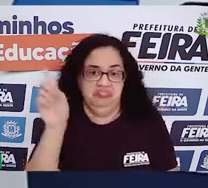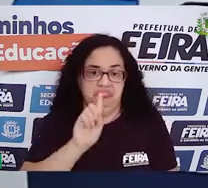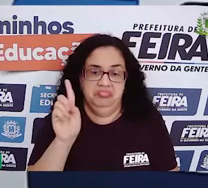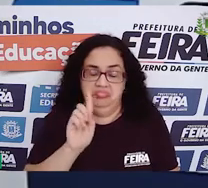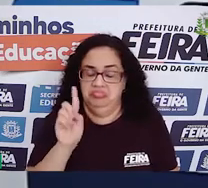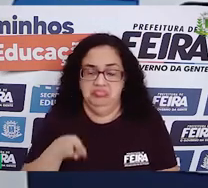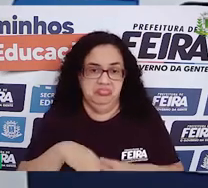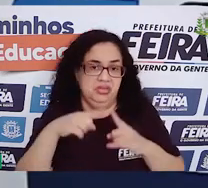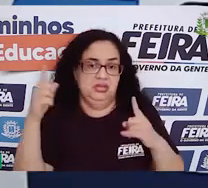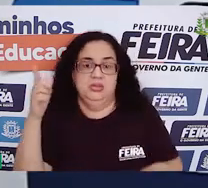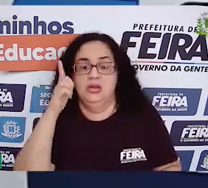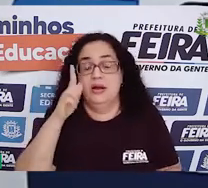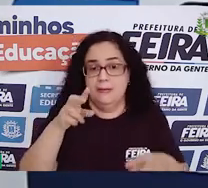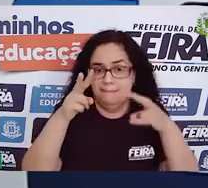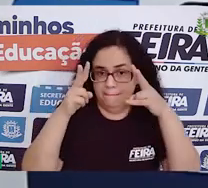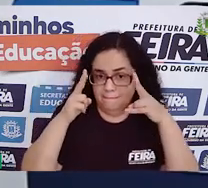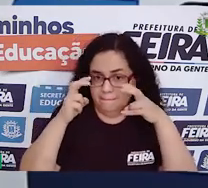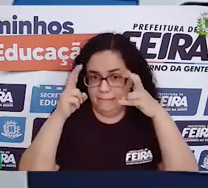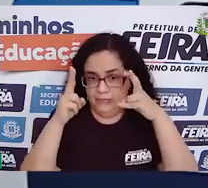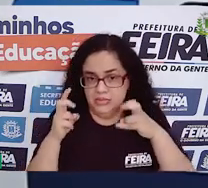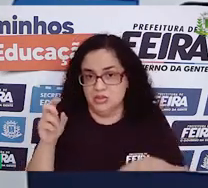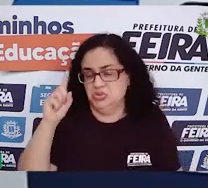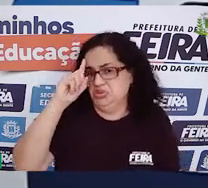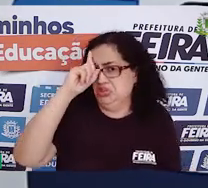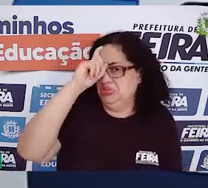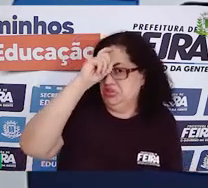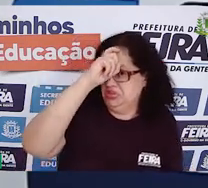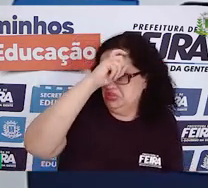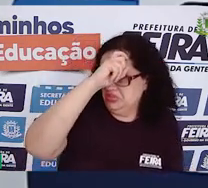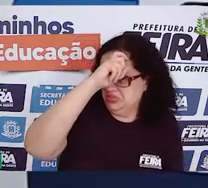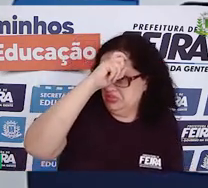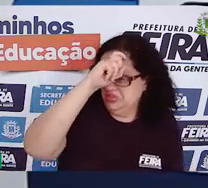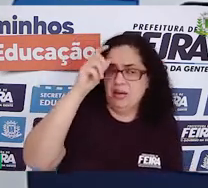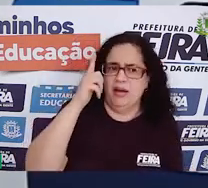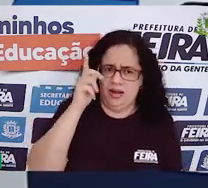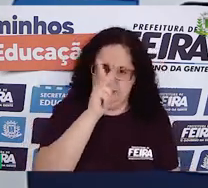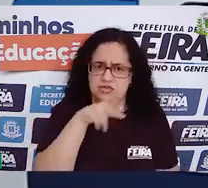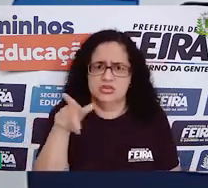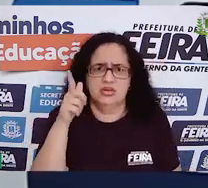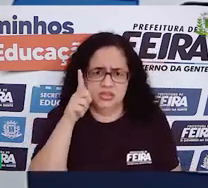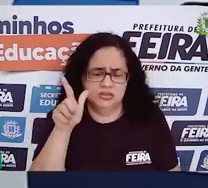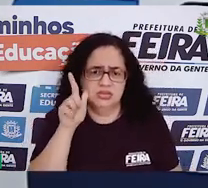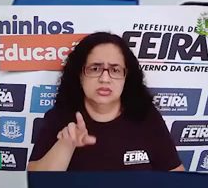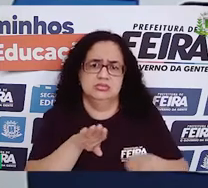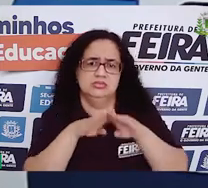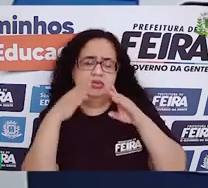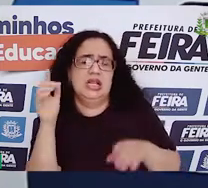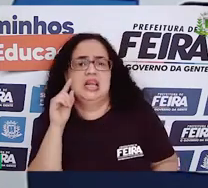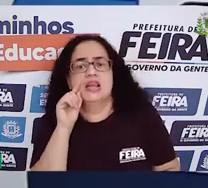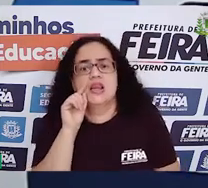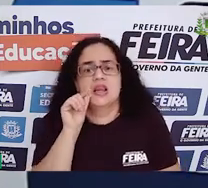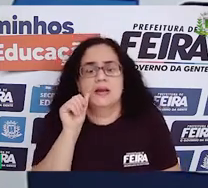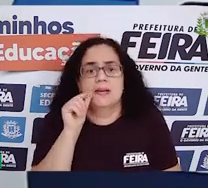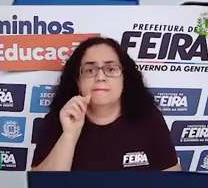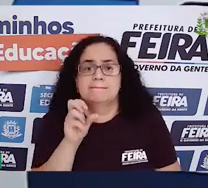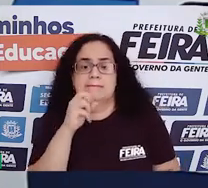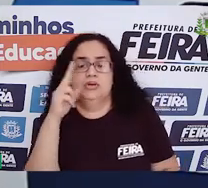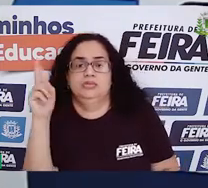Mas, vocês podem perceber aí, constatem aí se a Pró está conseguindo fazer a dobra, né, do lápis ou